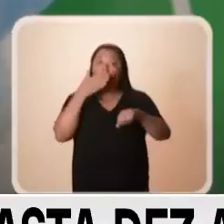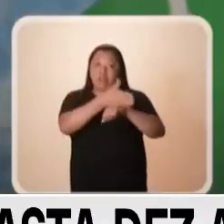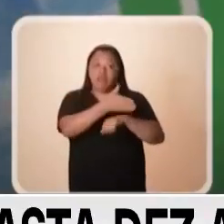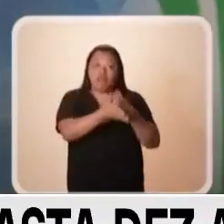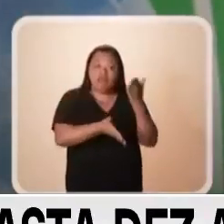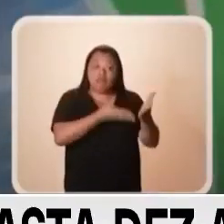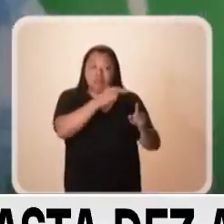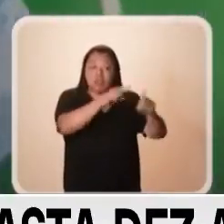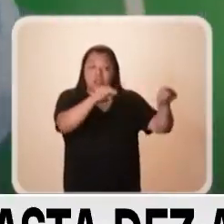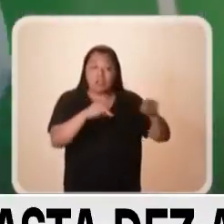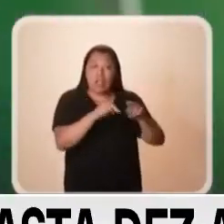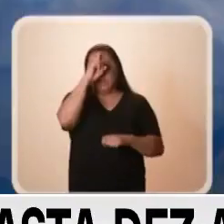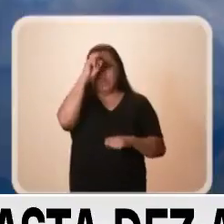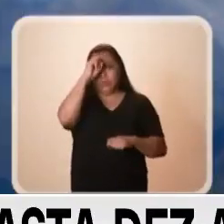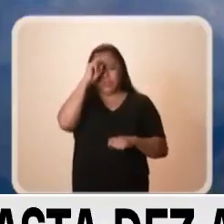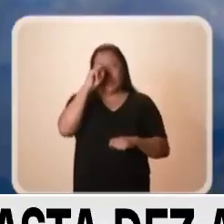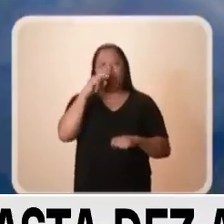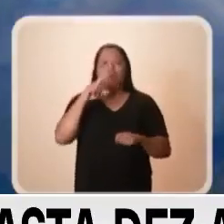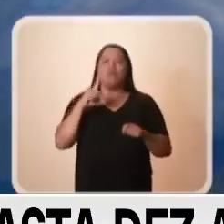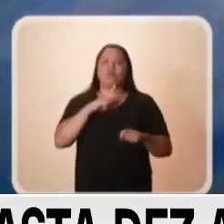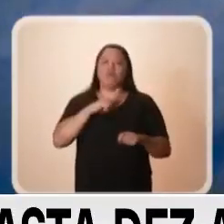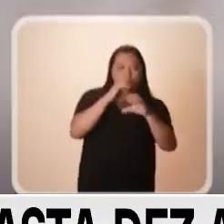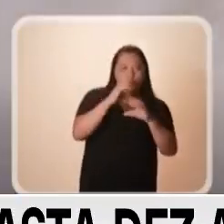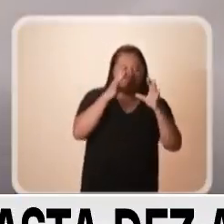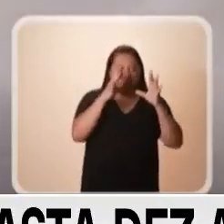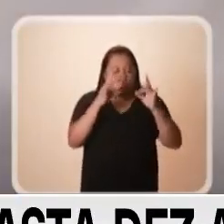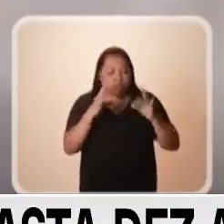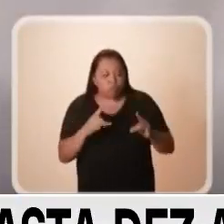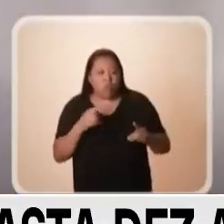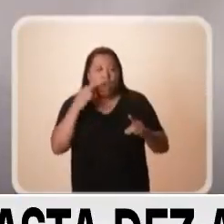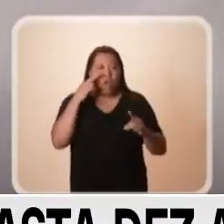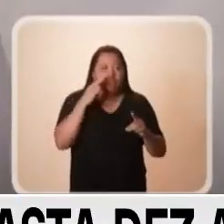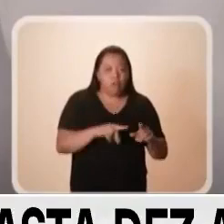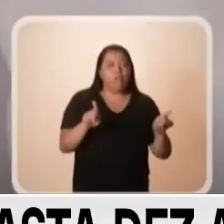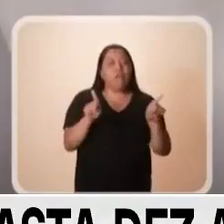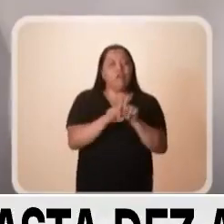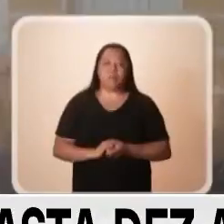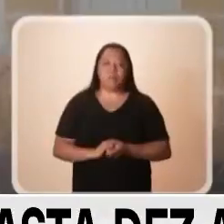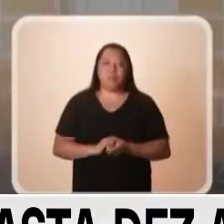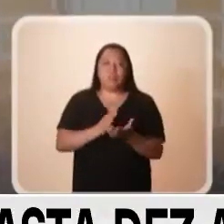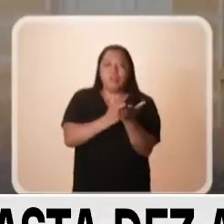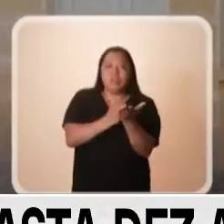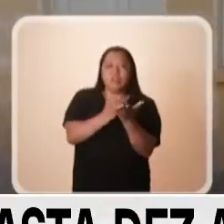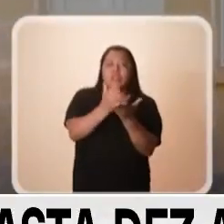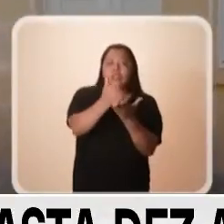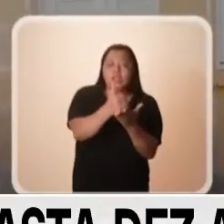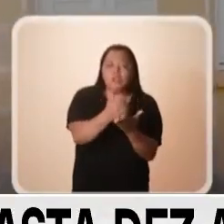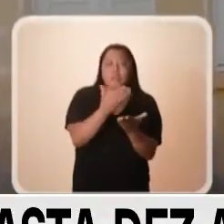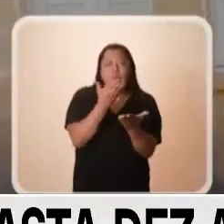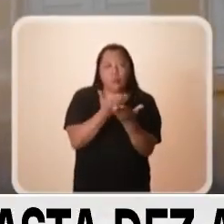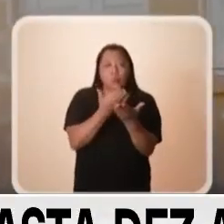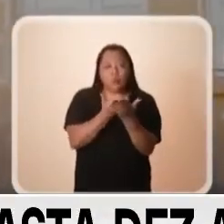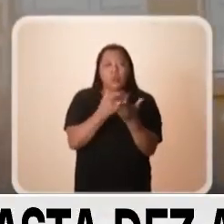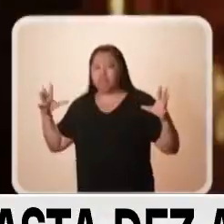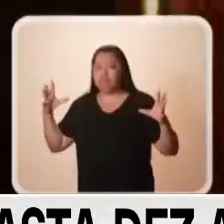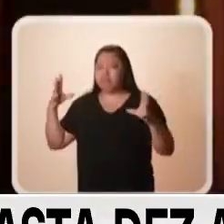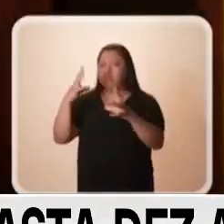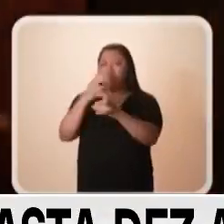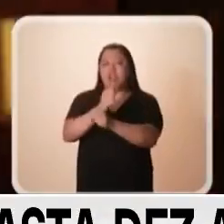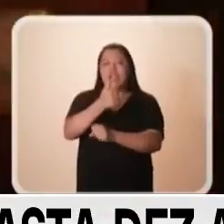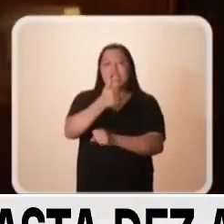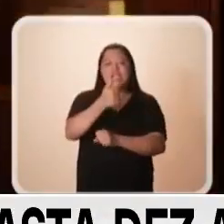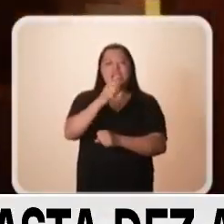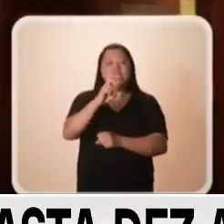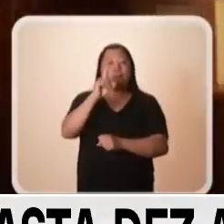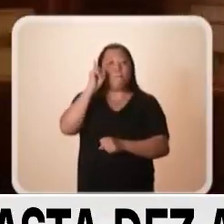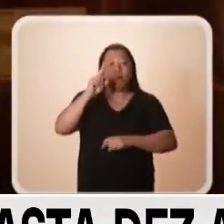fala racista que não cometeram de fato o racismo o Ministério Público do Paraná também está acompanhando esse caso também tá fazendo essa